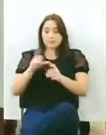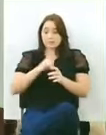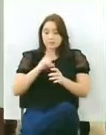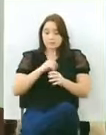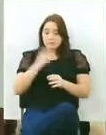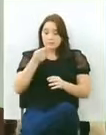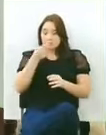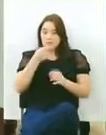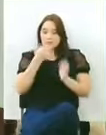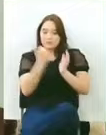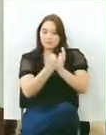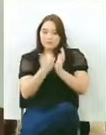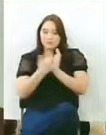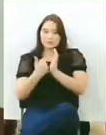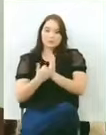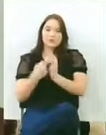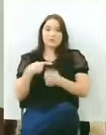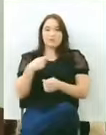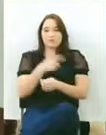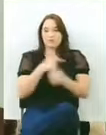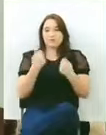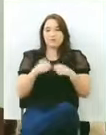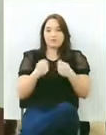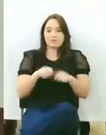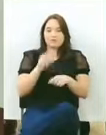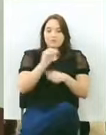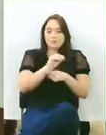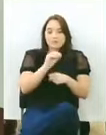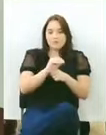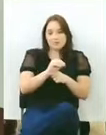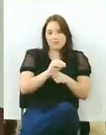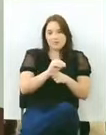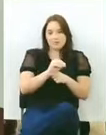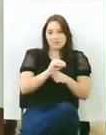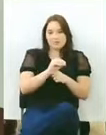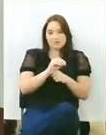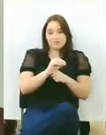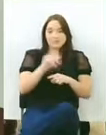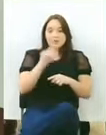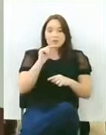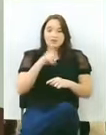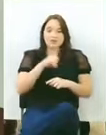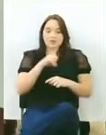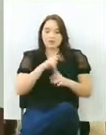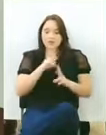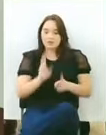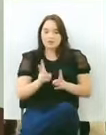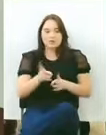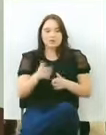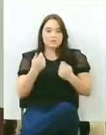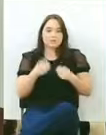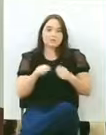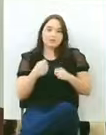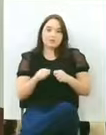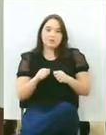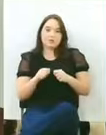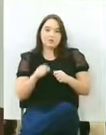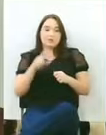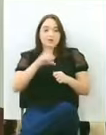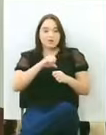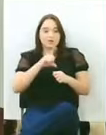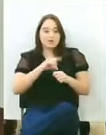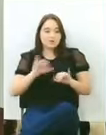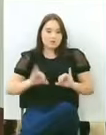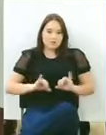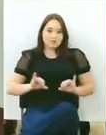as credenciais dos pastores que devem cuidar de um rebanho que constantemente precisa